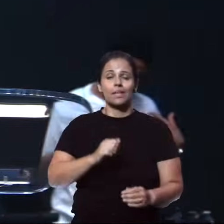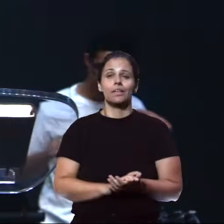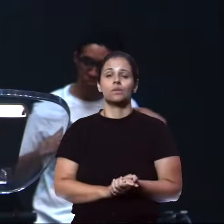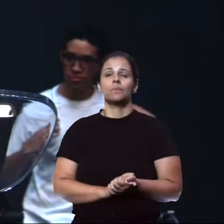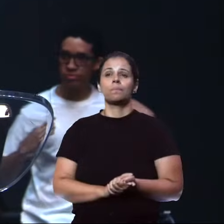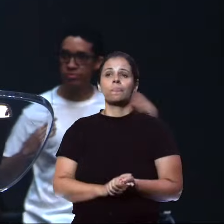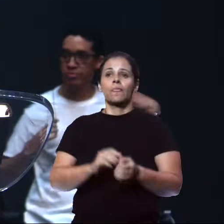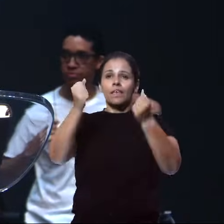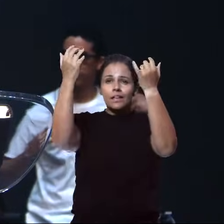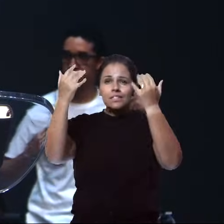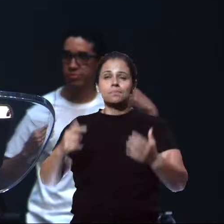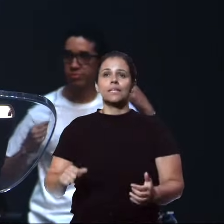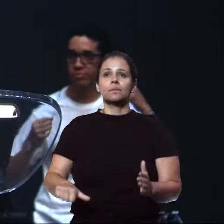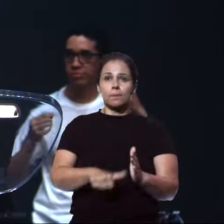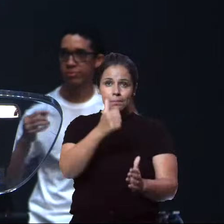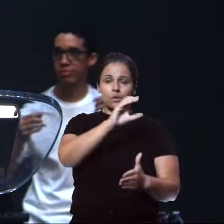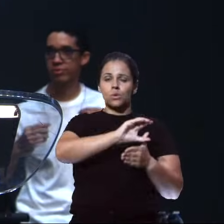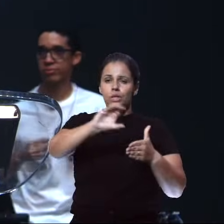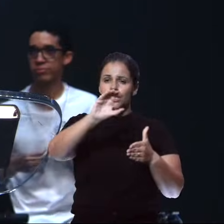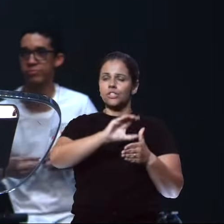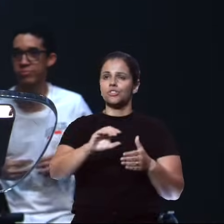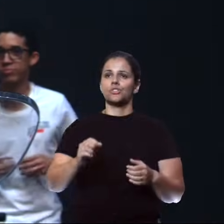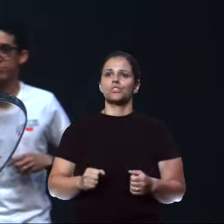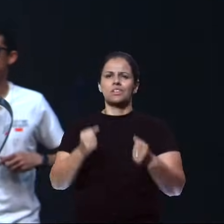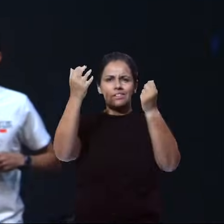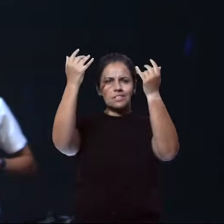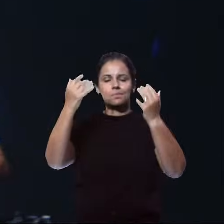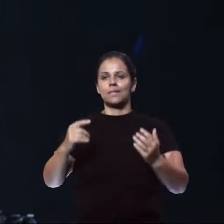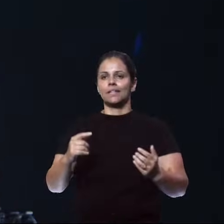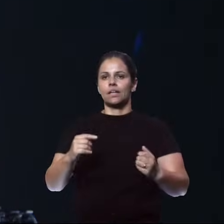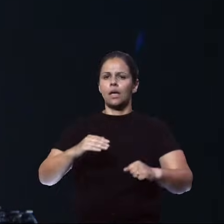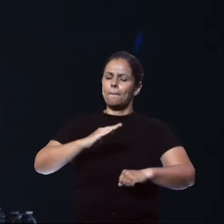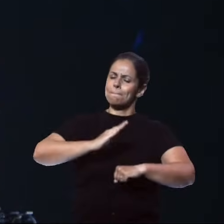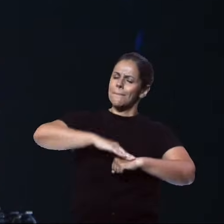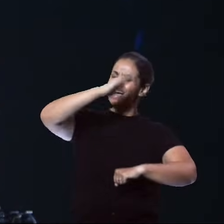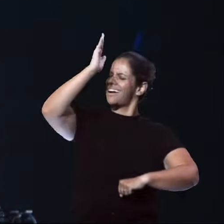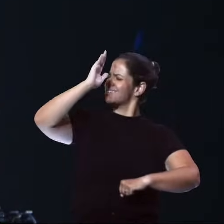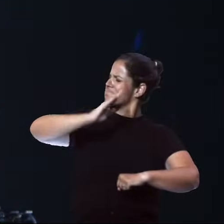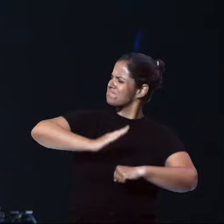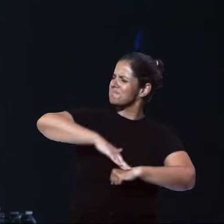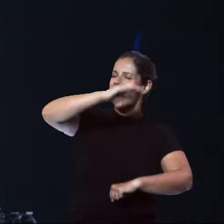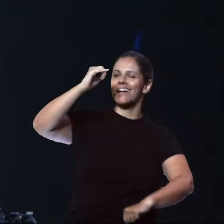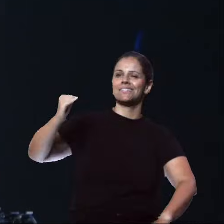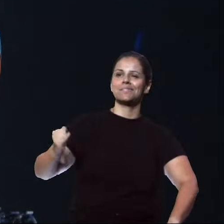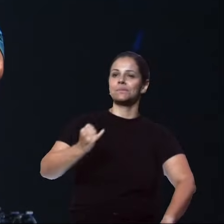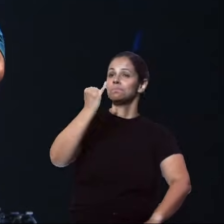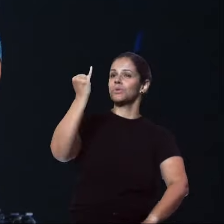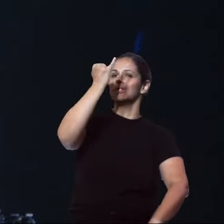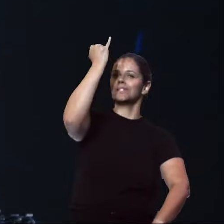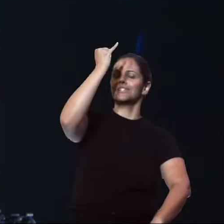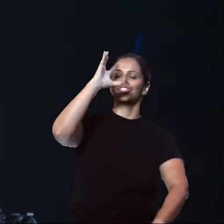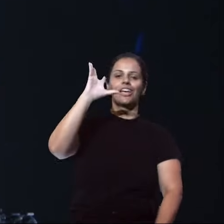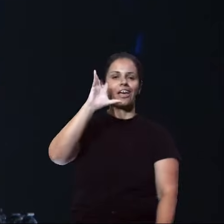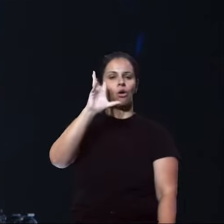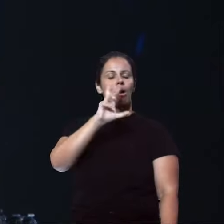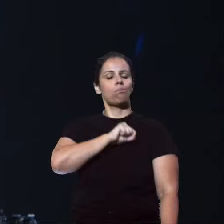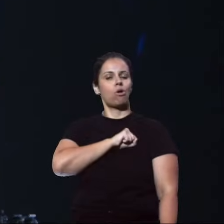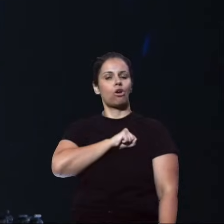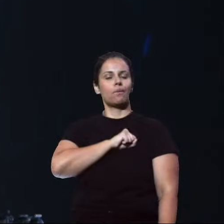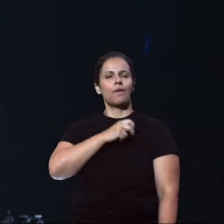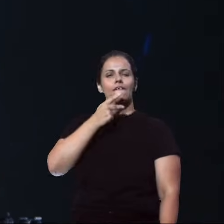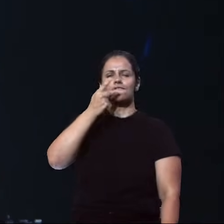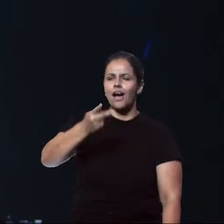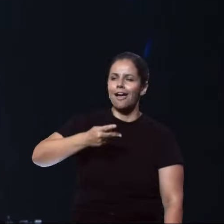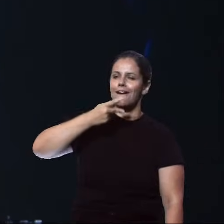para tudo o que ele estava falando sobre os dons para falar, mas mais importante do que dons espirituais é o amor. E aí ele começa a falar